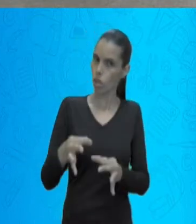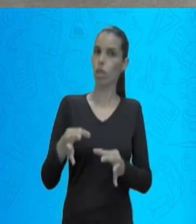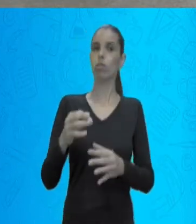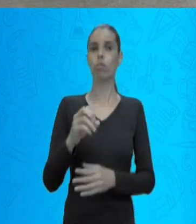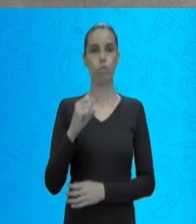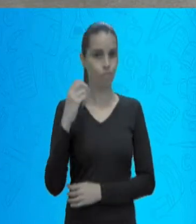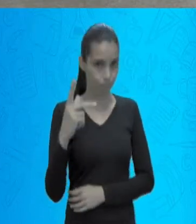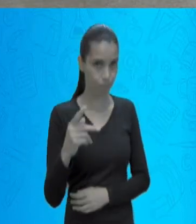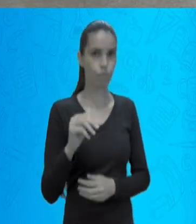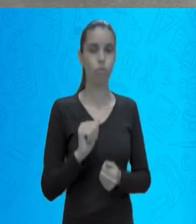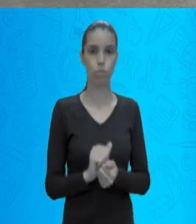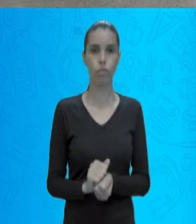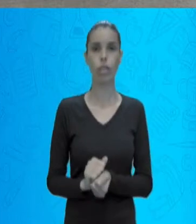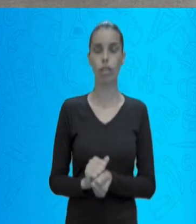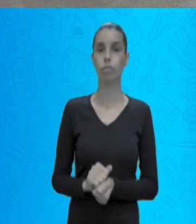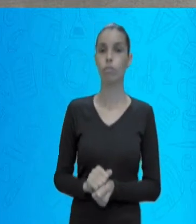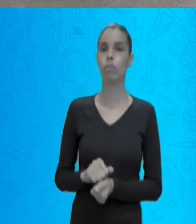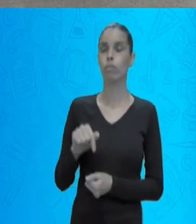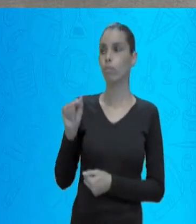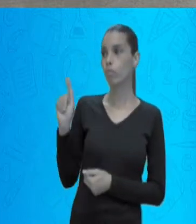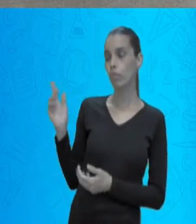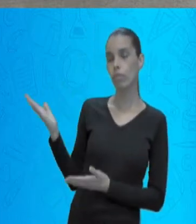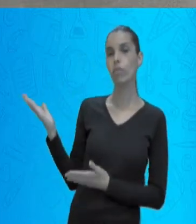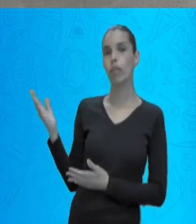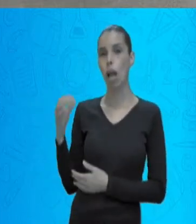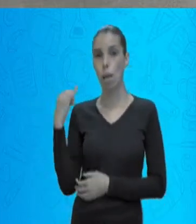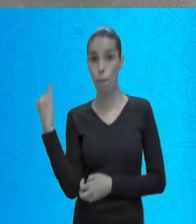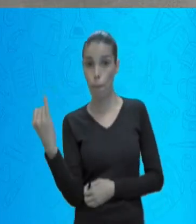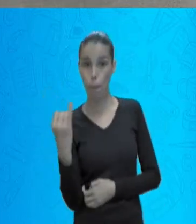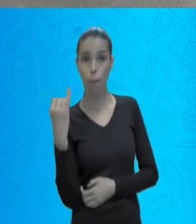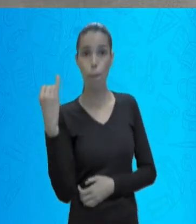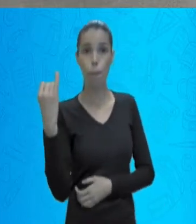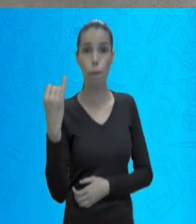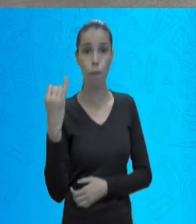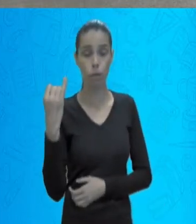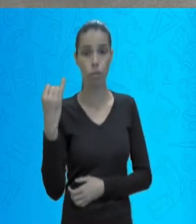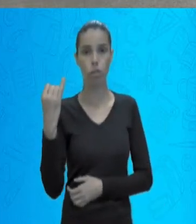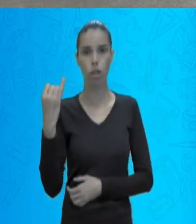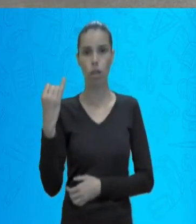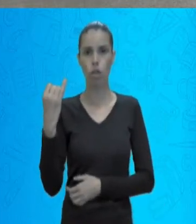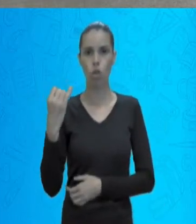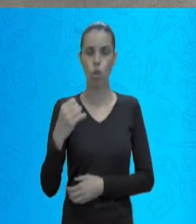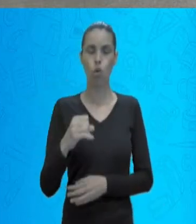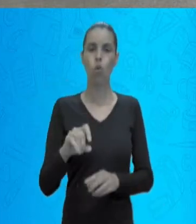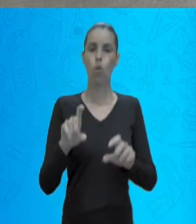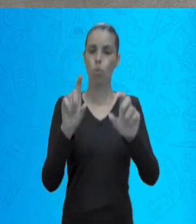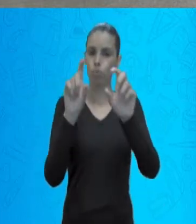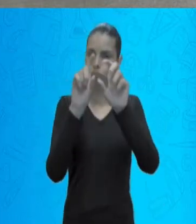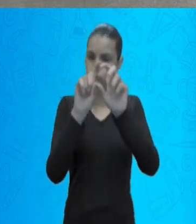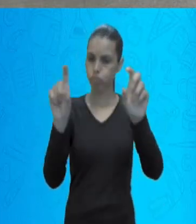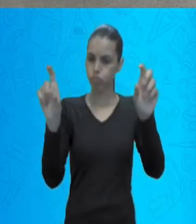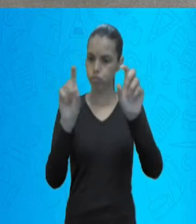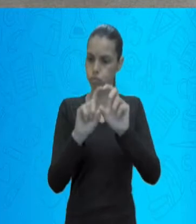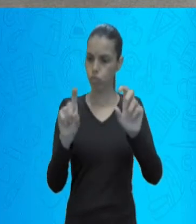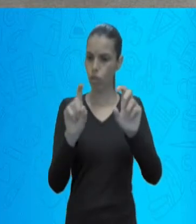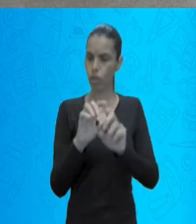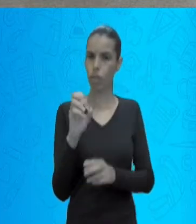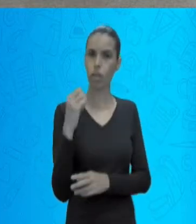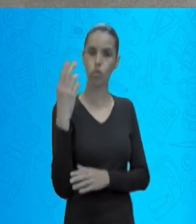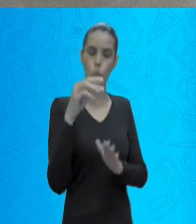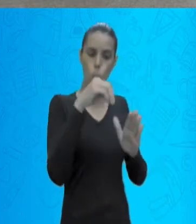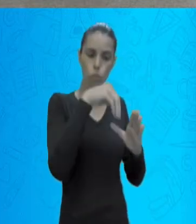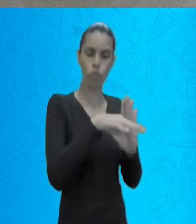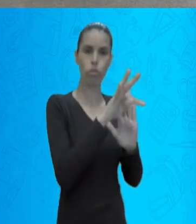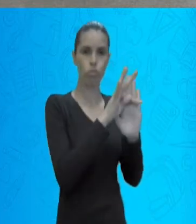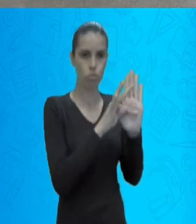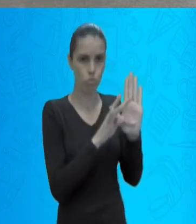Então, ele é importante, mesmo ele estando no meio do texto, numa outra parte, ele vai determinar a minha entonação. O